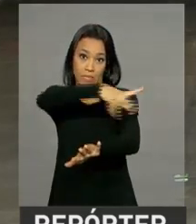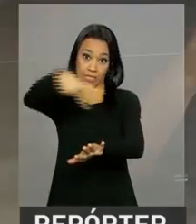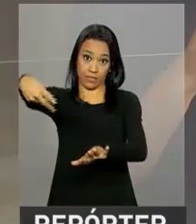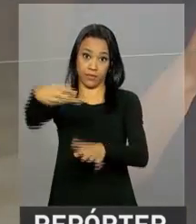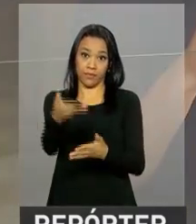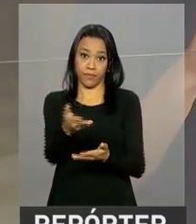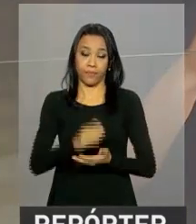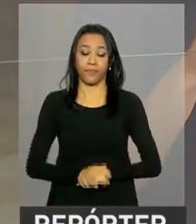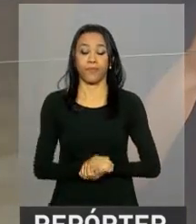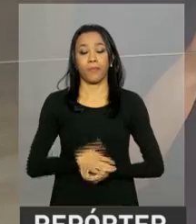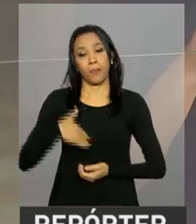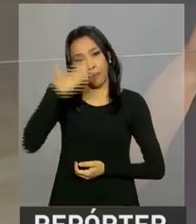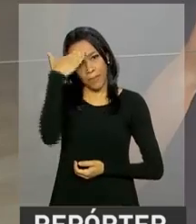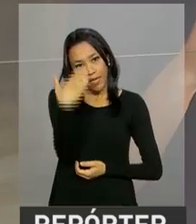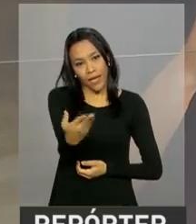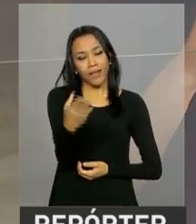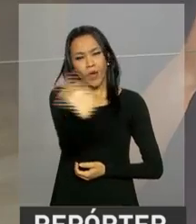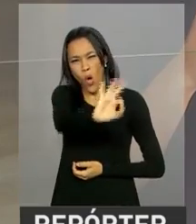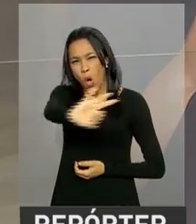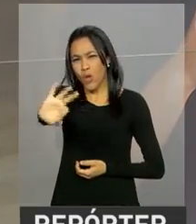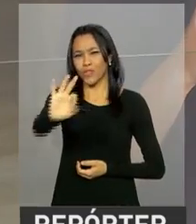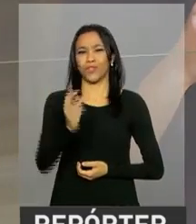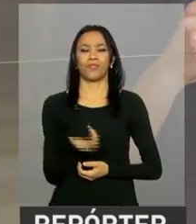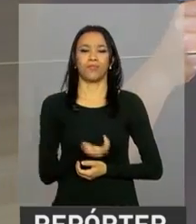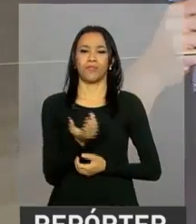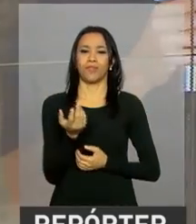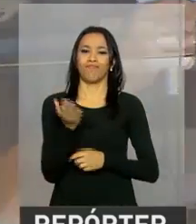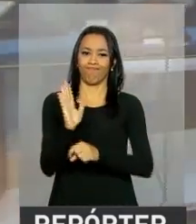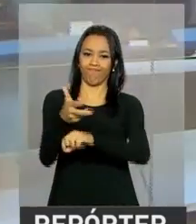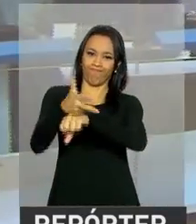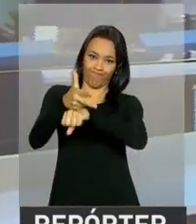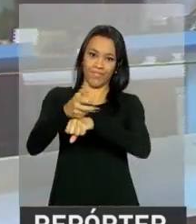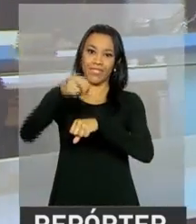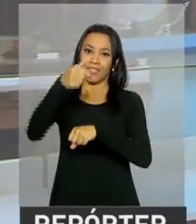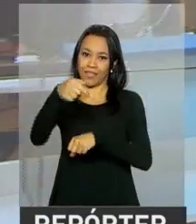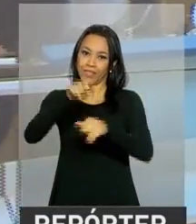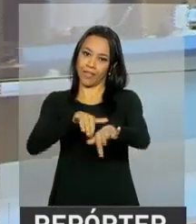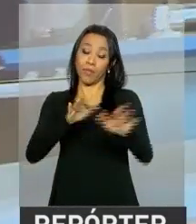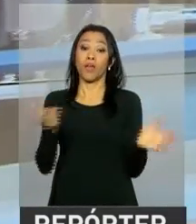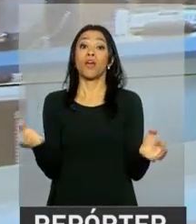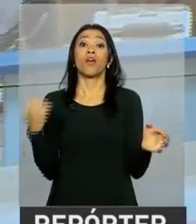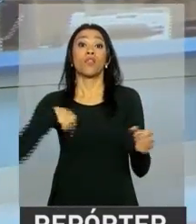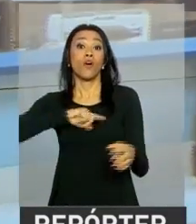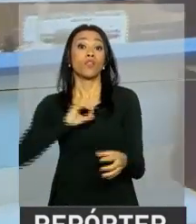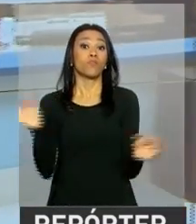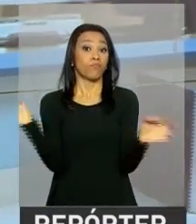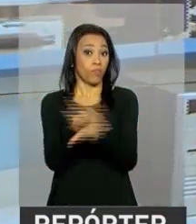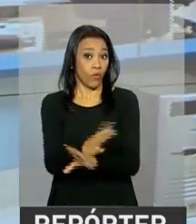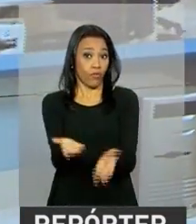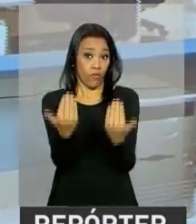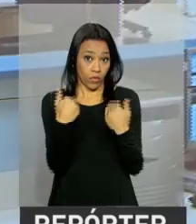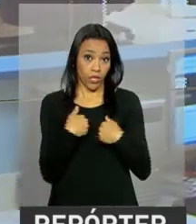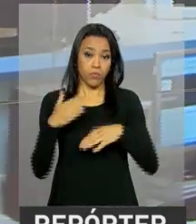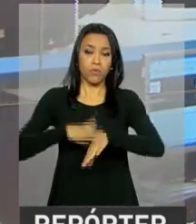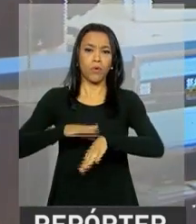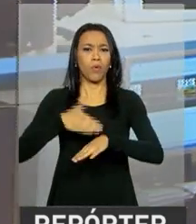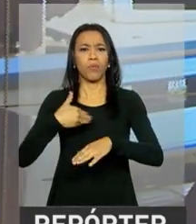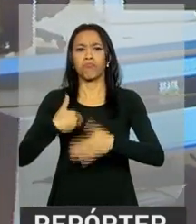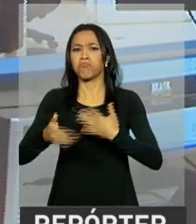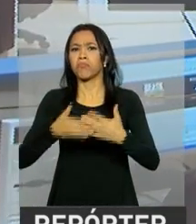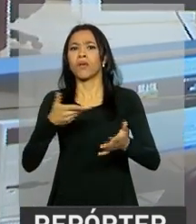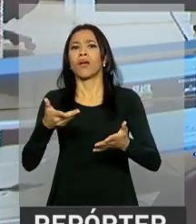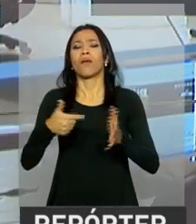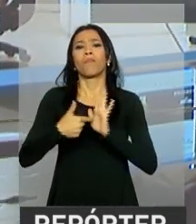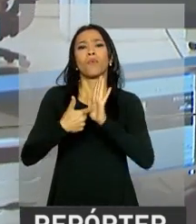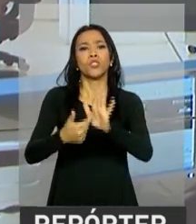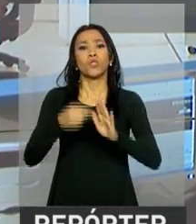Leandro. Obrigado, Paola. Excelente reportagem de 7 de setembro. E nós ficamos por aqui. Voltamos a qualquer momento com a transmissão ao vivo do